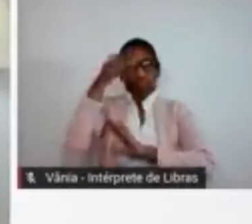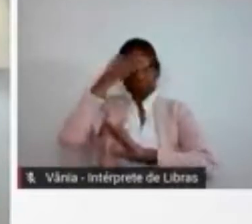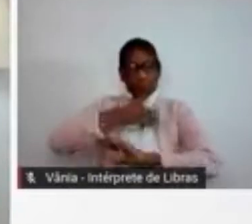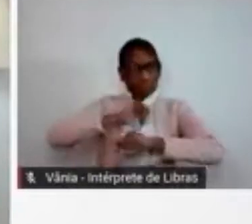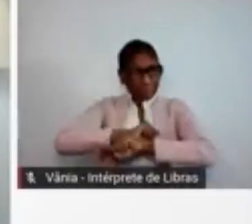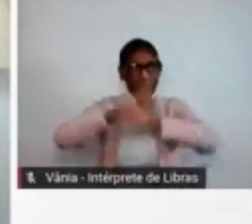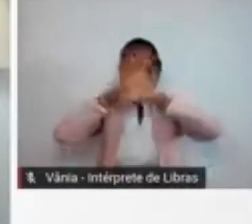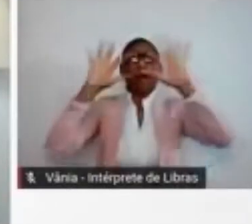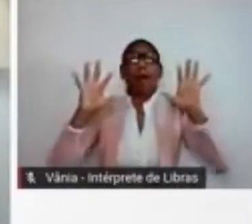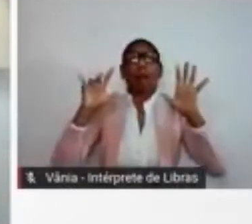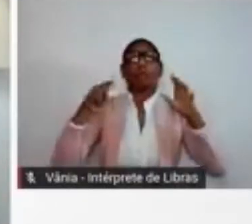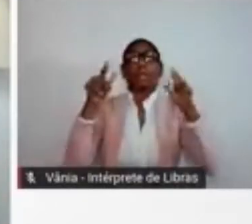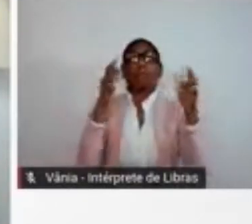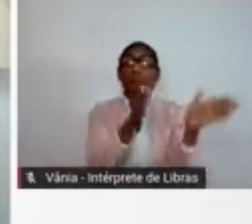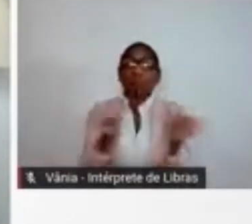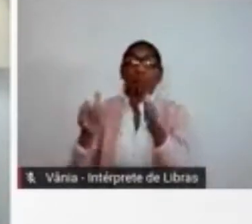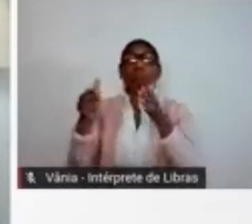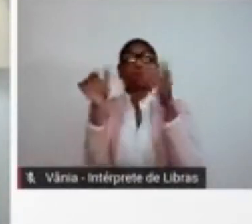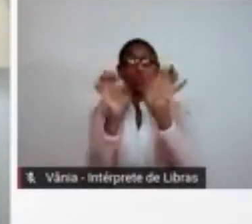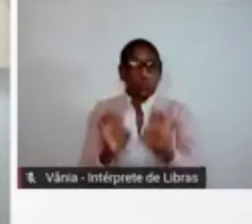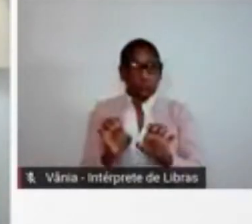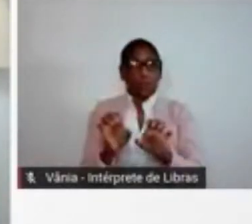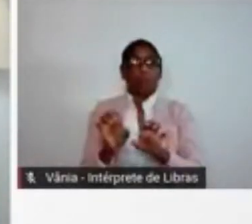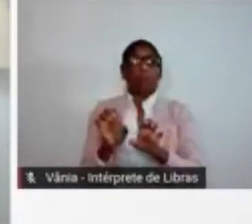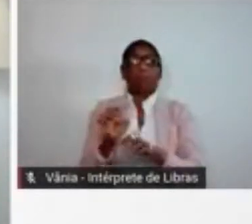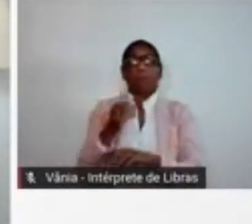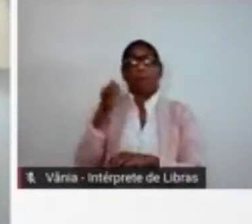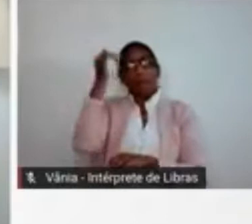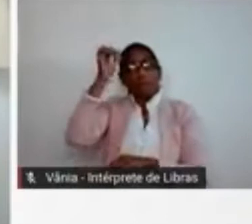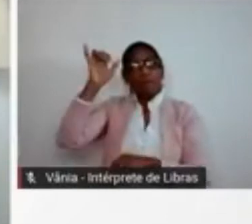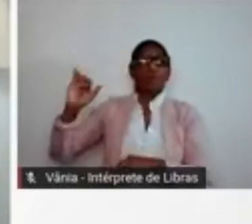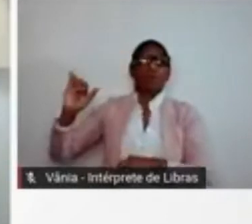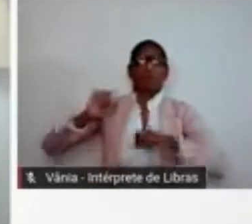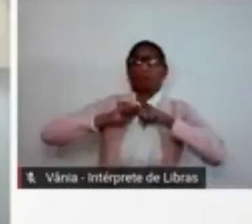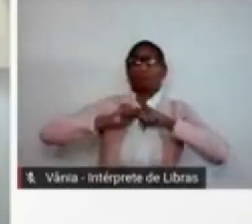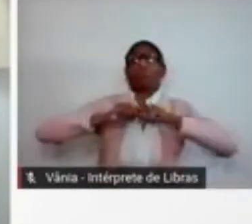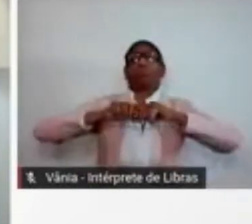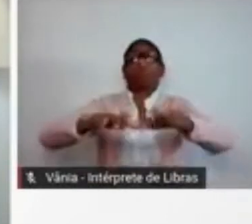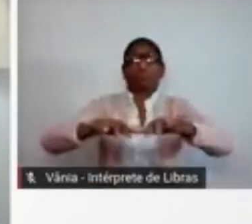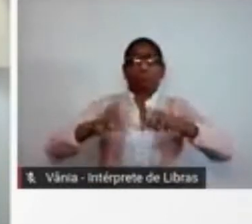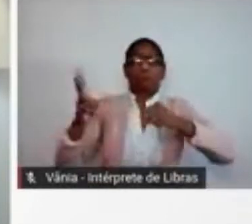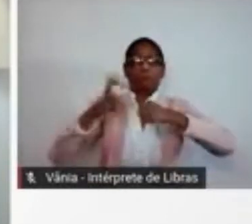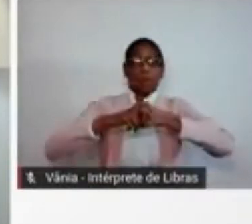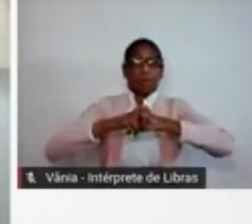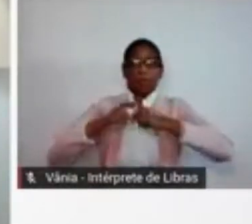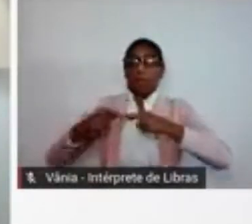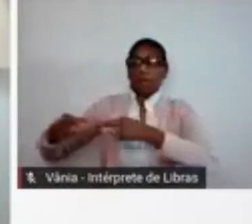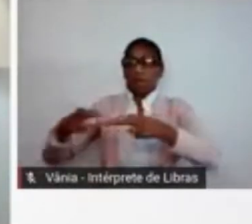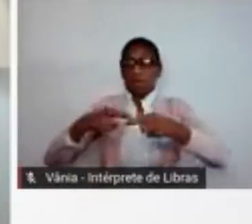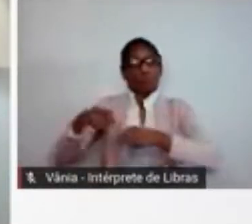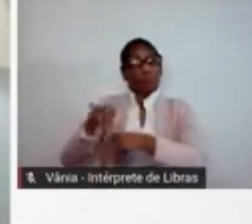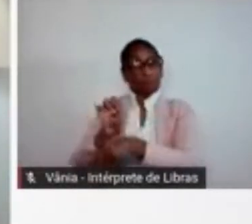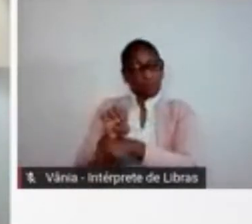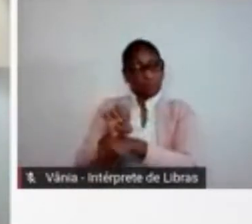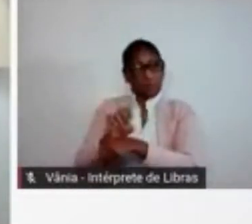bem estruturados, para evitar uma ampliação da disseminação do vírus nas regiões do estado. É